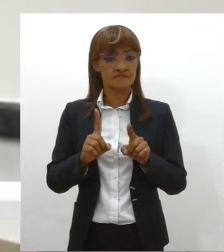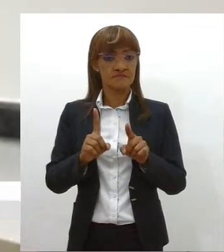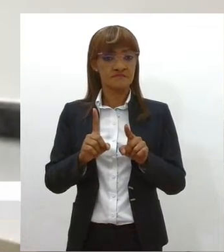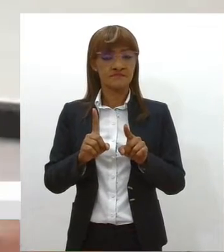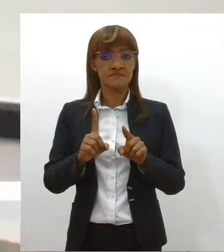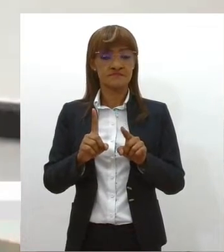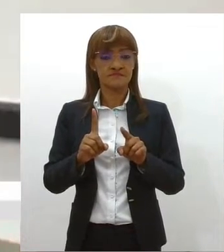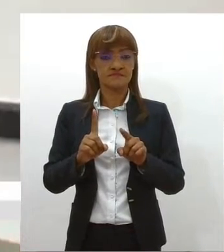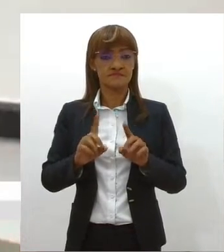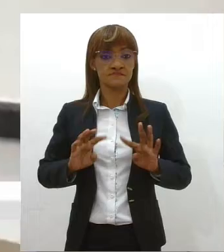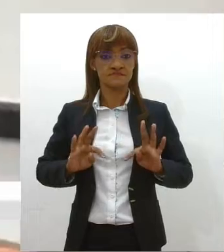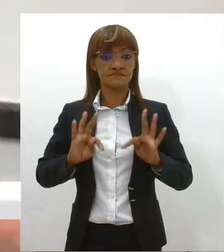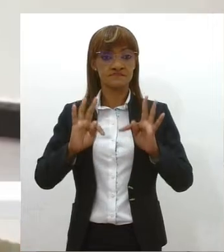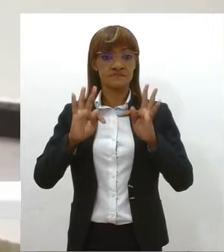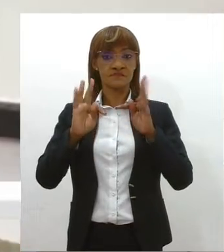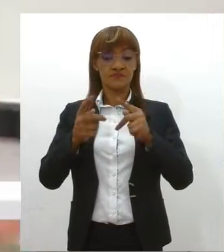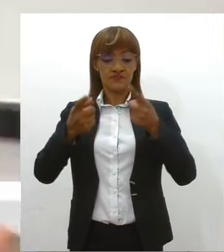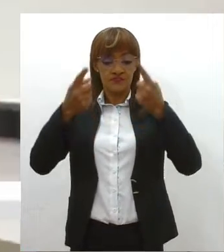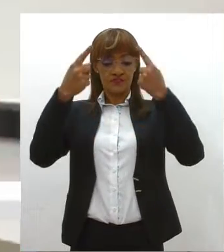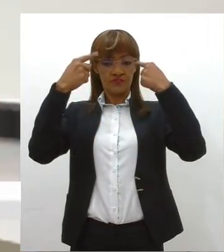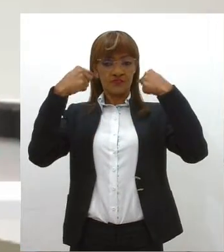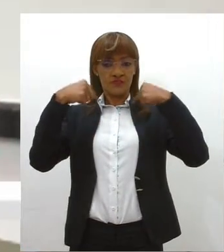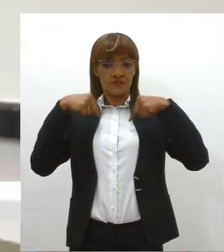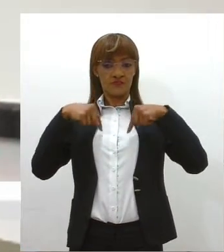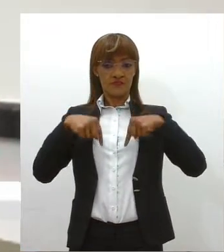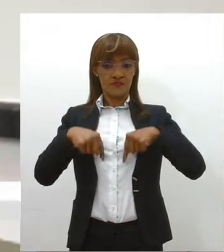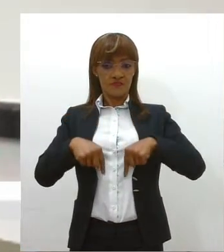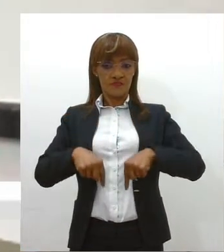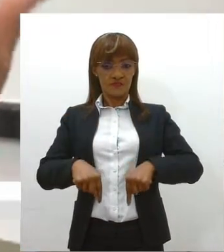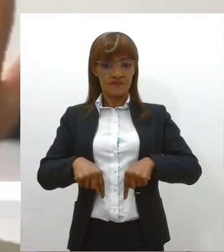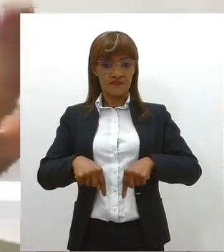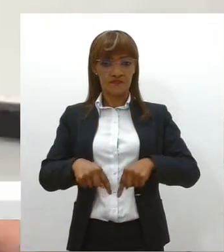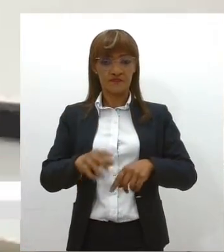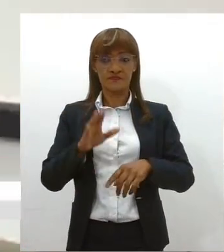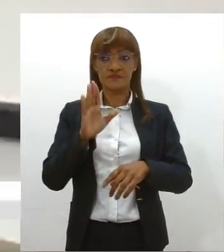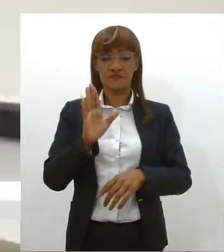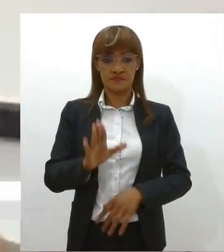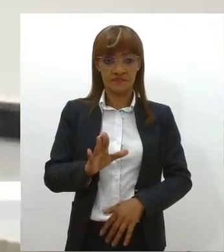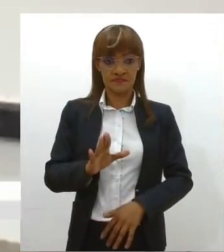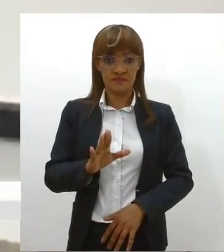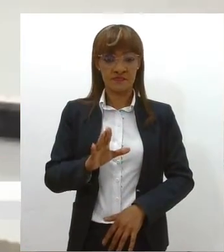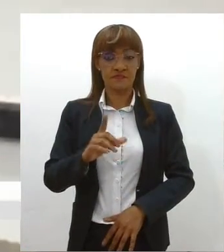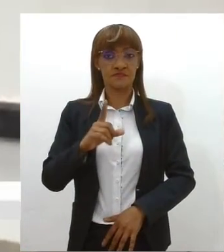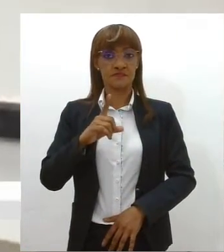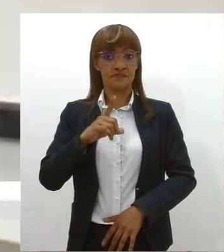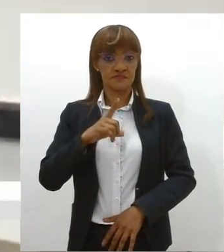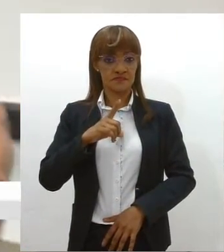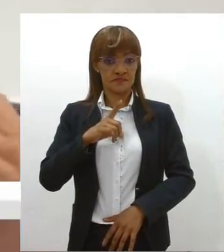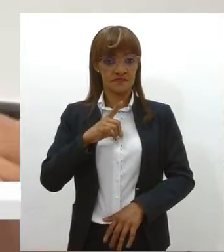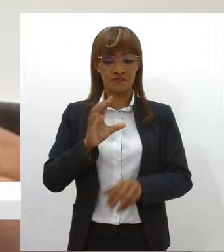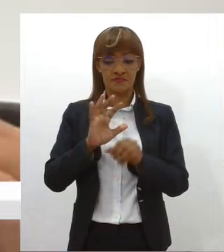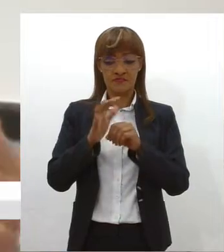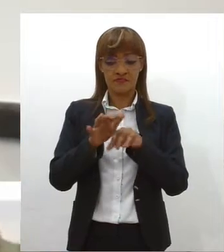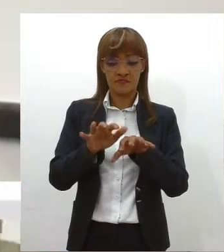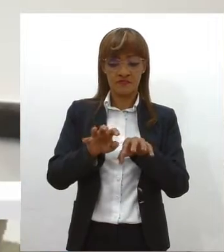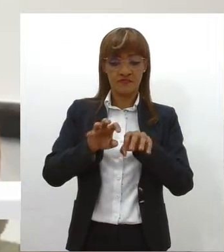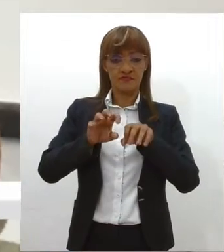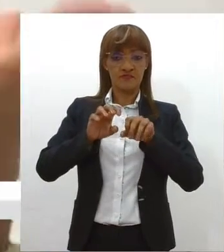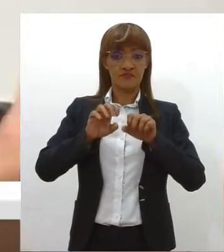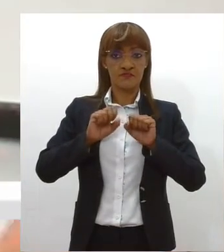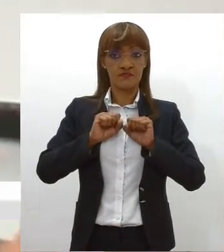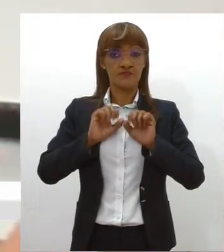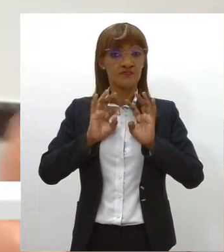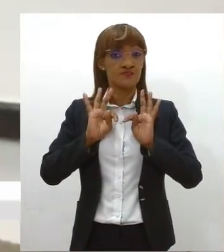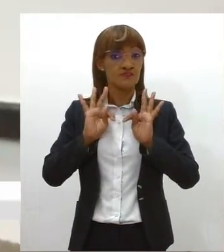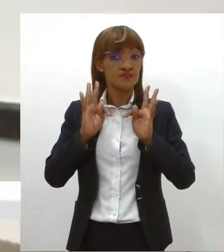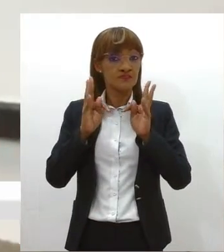os órgãos do nosso corpo. Então, no momento que a gente está passando por uma infecção por COVID, todos esses receptores, eles